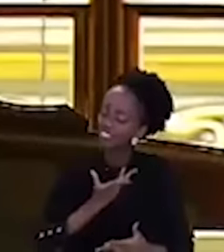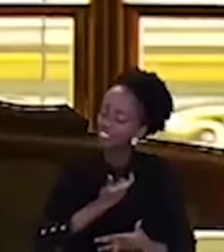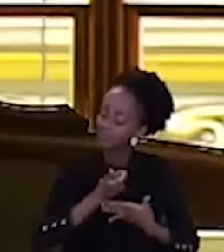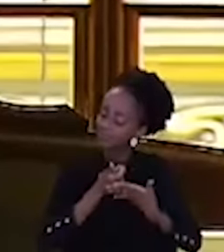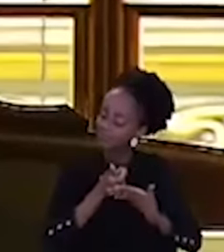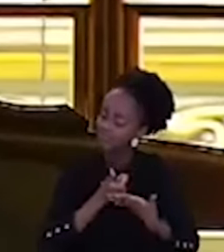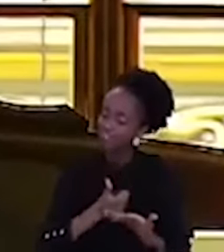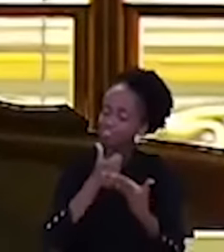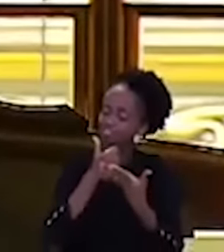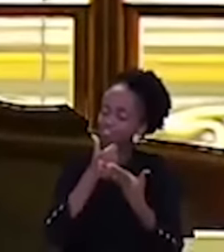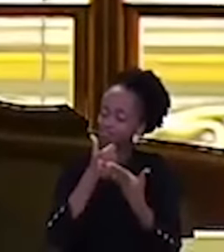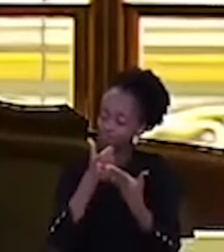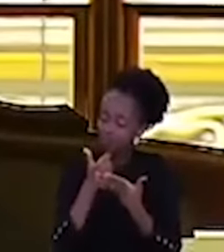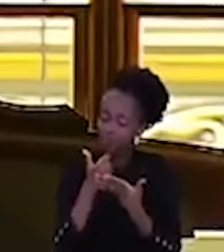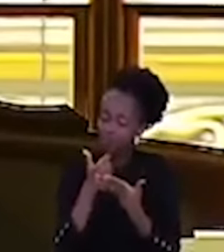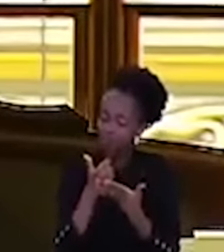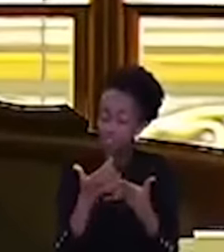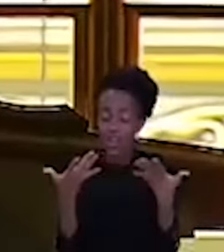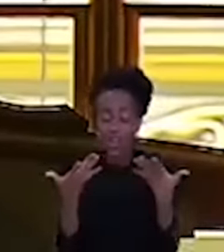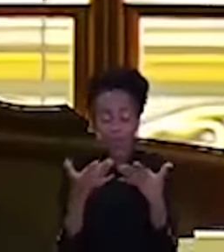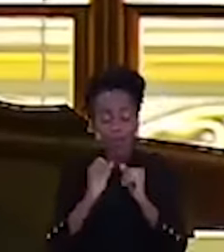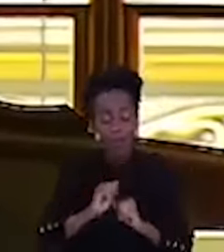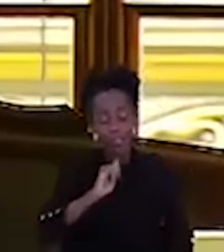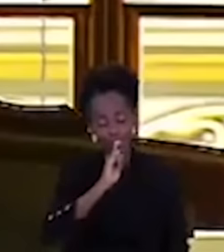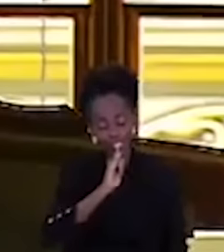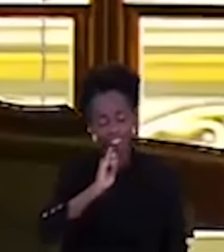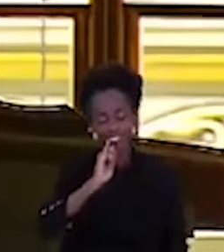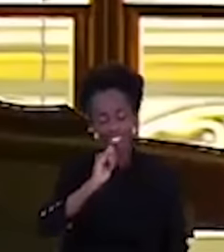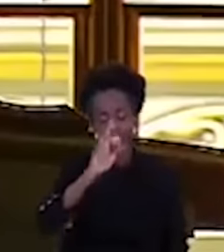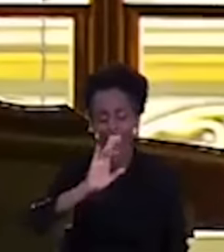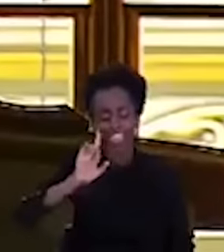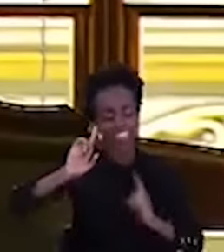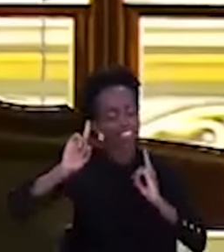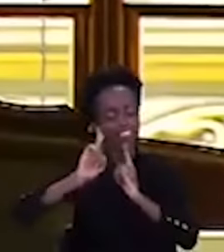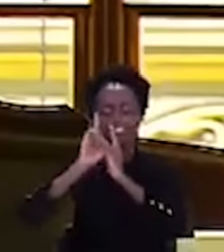meu Salvador. Finalmente encontrei o meu amor.